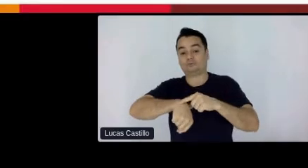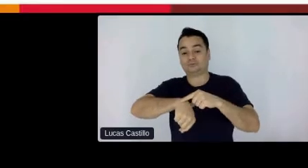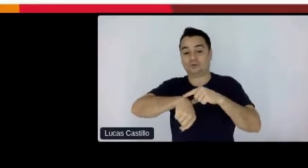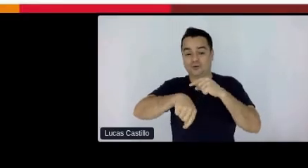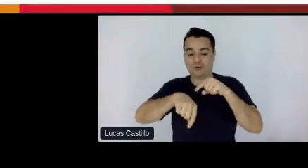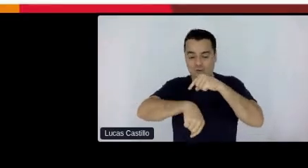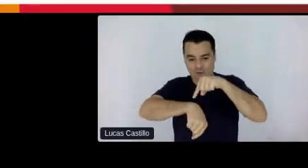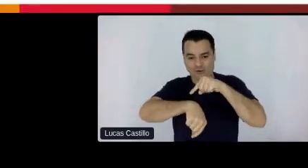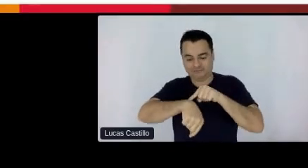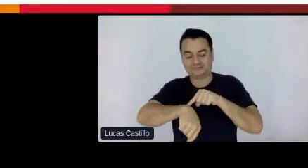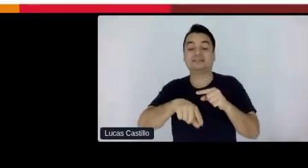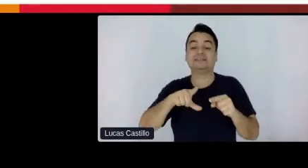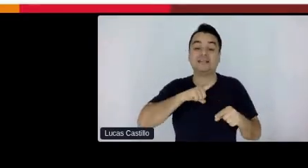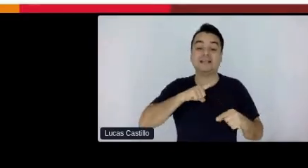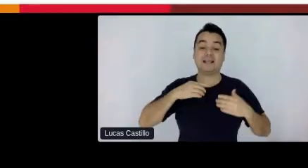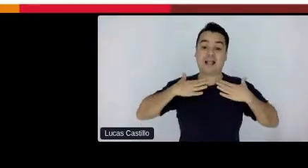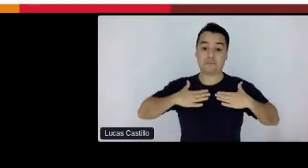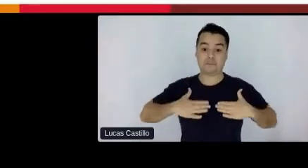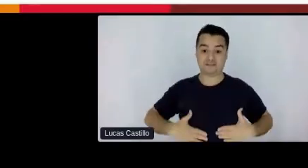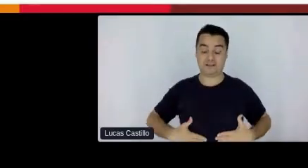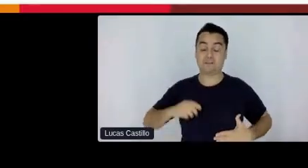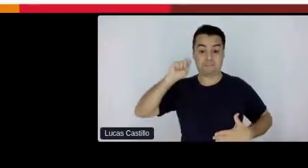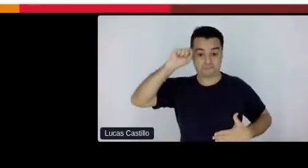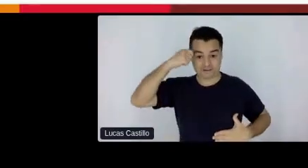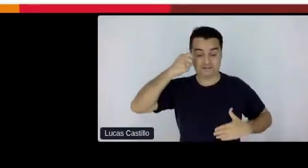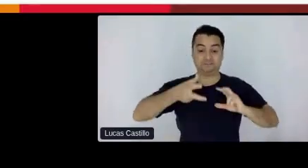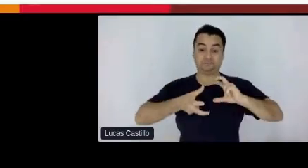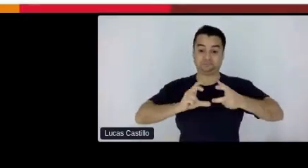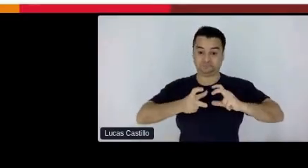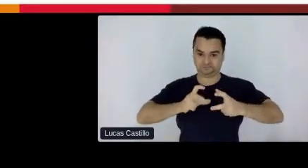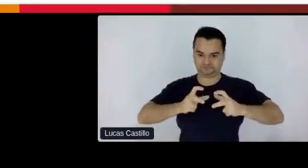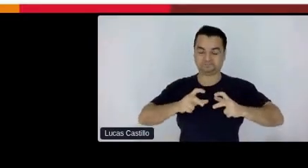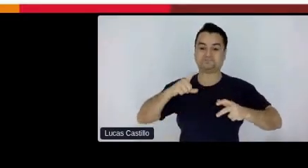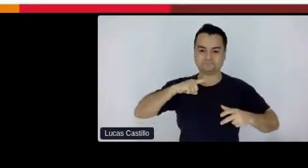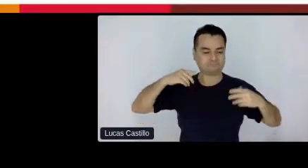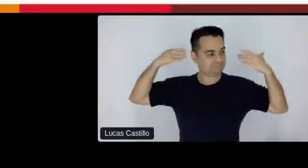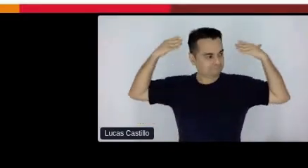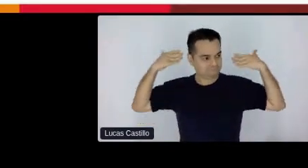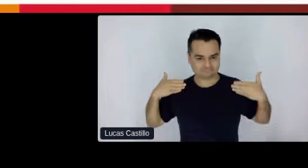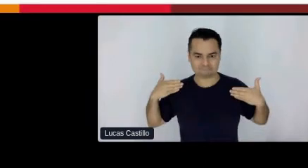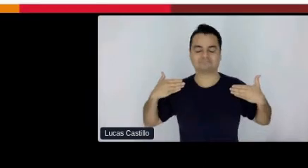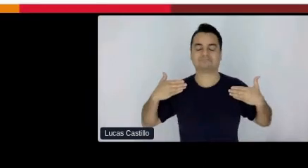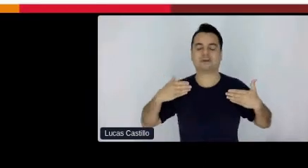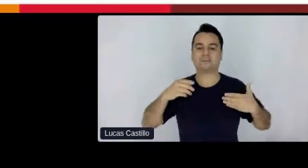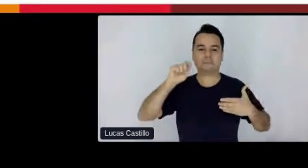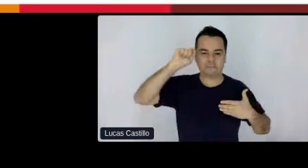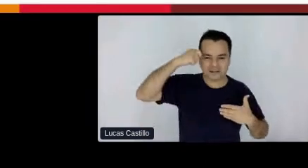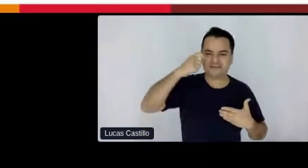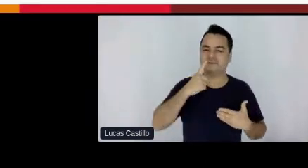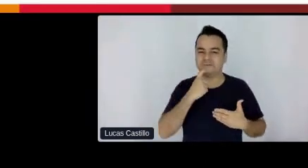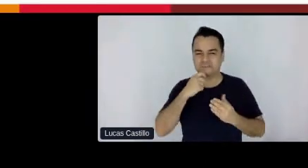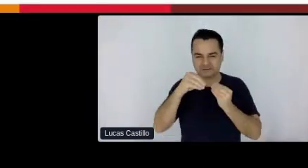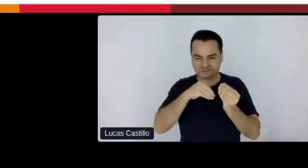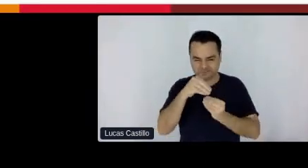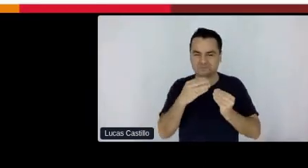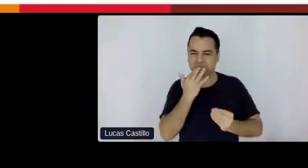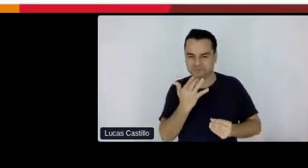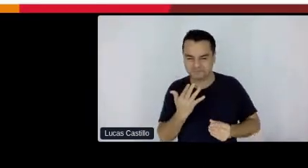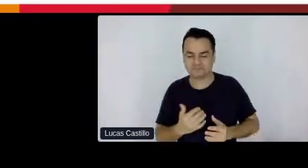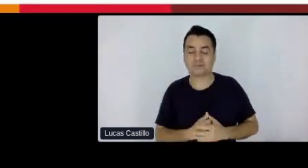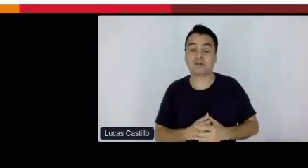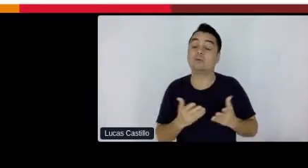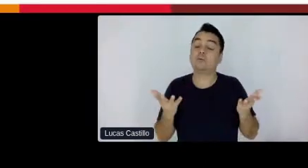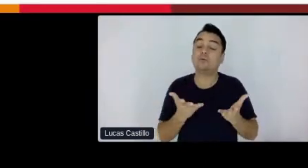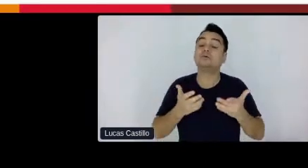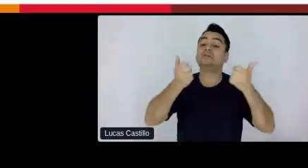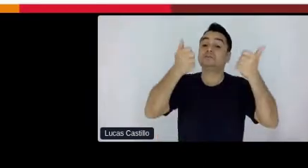preta que tem a logo da TDC, e eu estou sentada numa cadeira gamer que é preta com vermelha. E aí a gente está aqui para poder falar